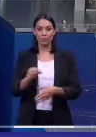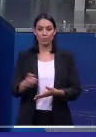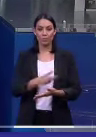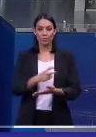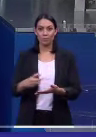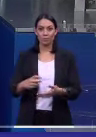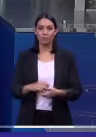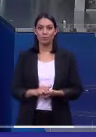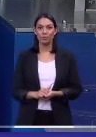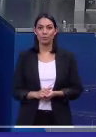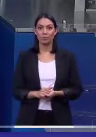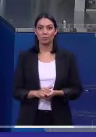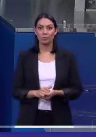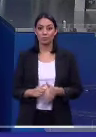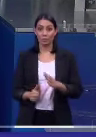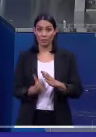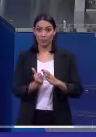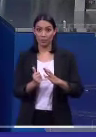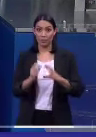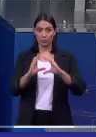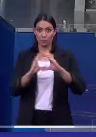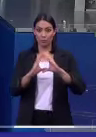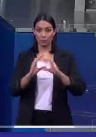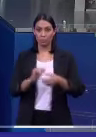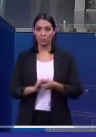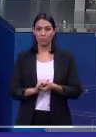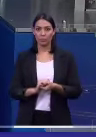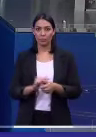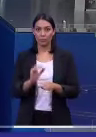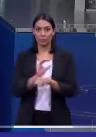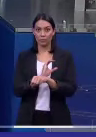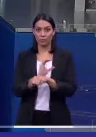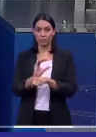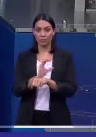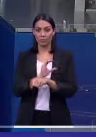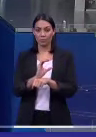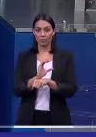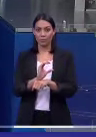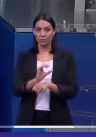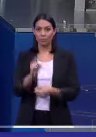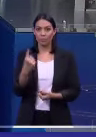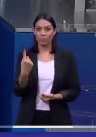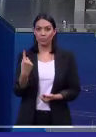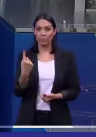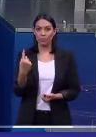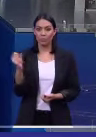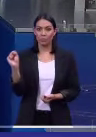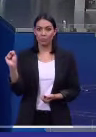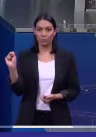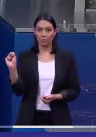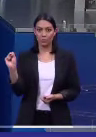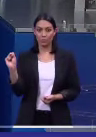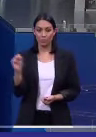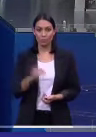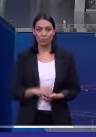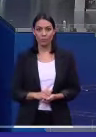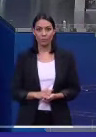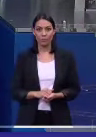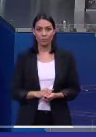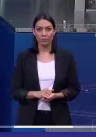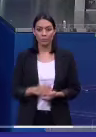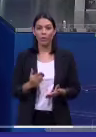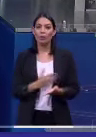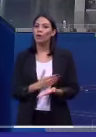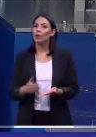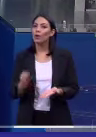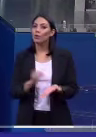Quina. Primeiro número sorteado, bola cinza, número 18. Cinza, 18. Começou marcando,